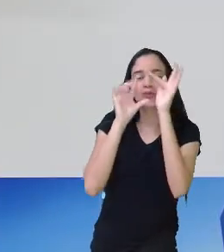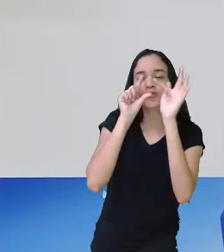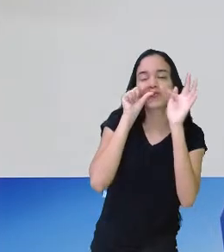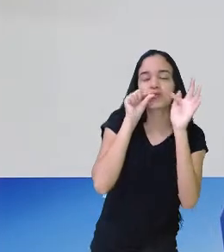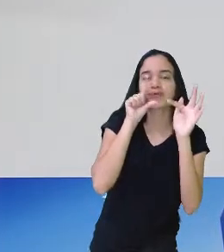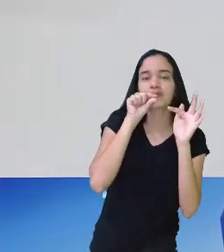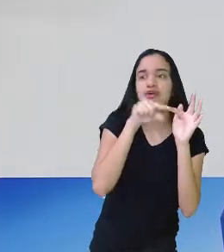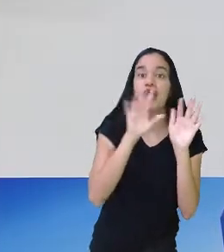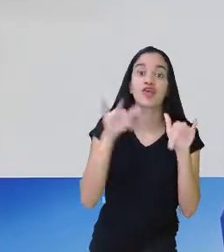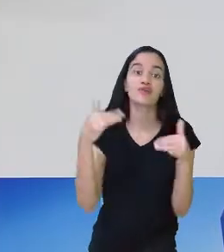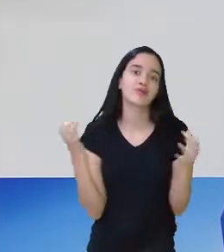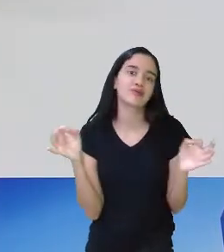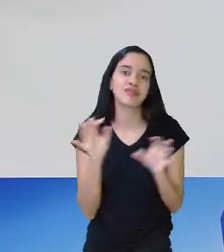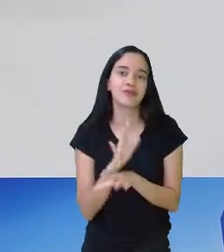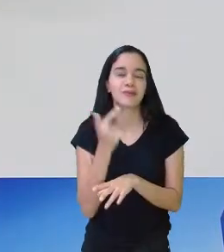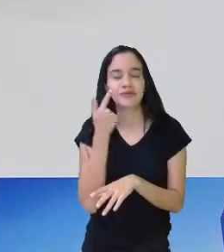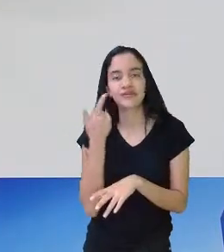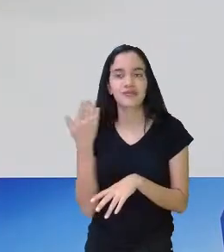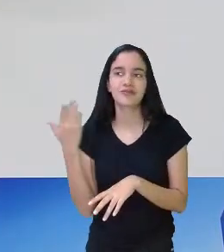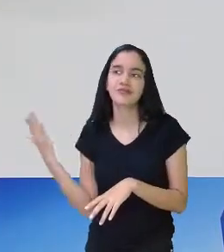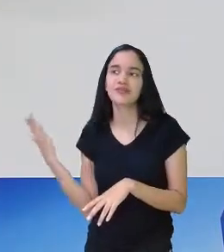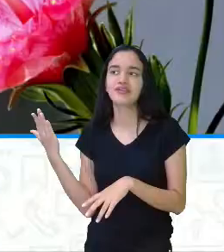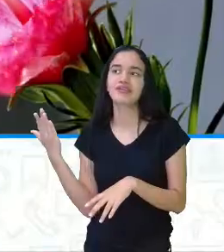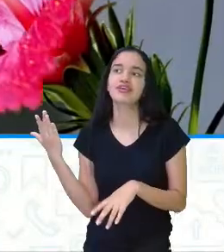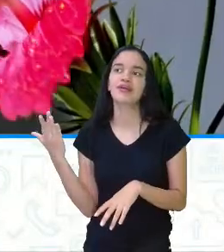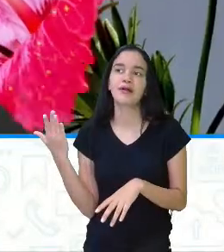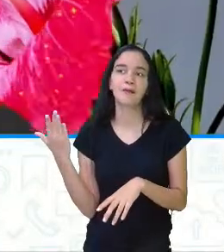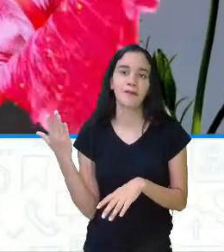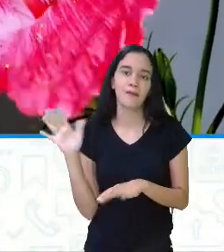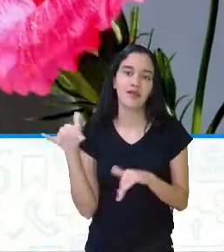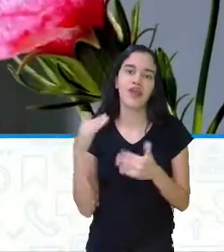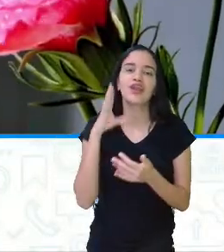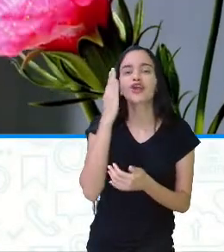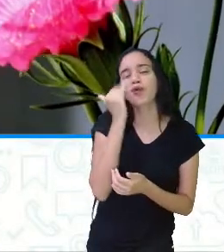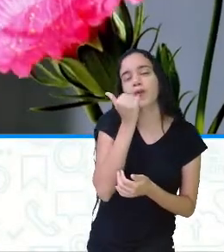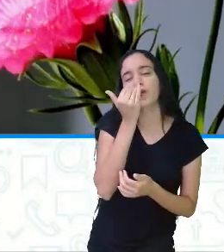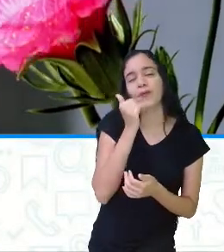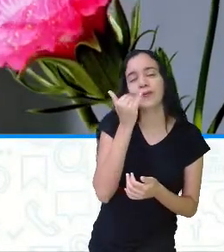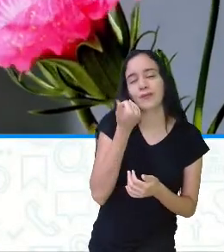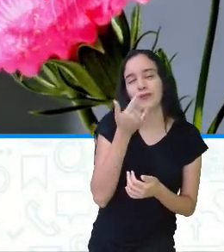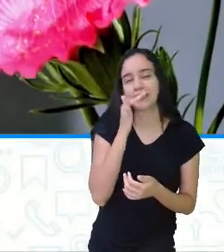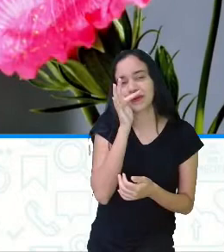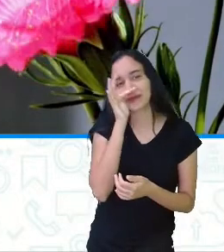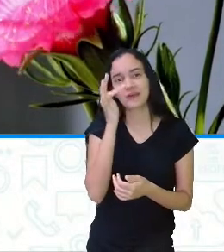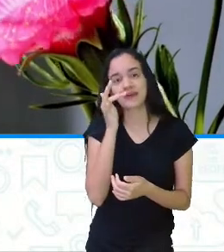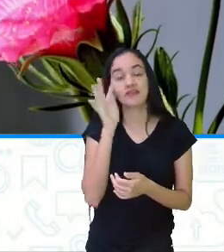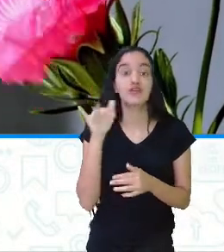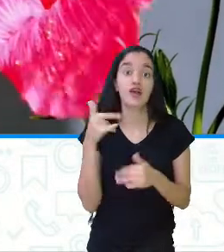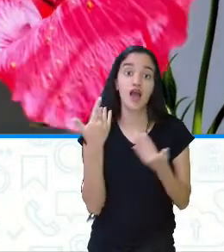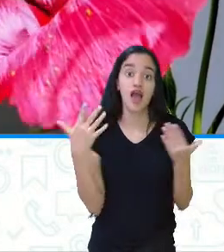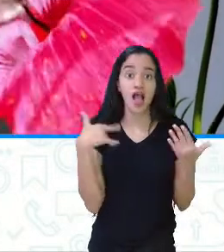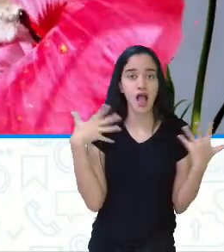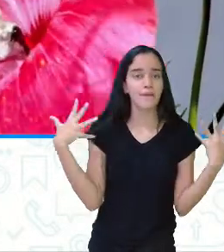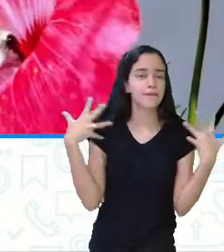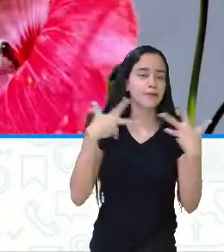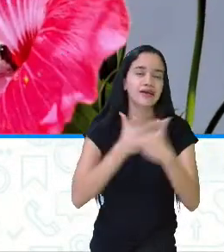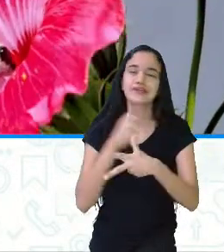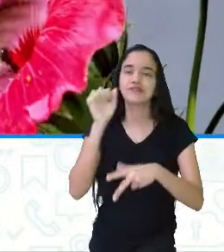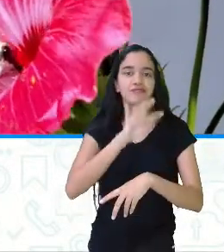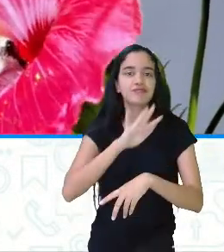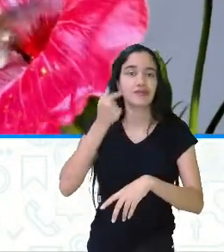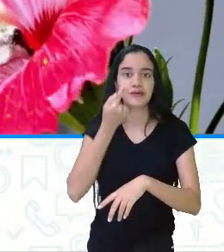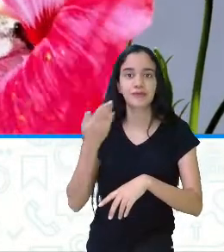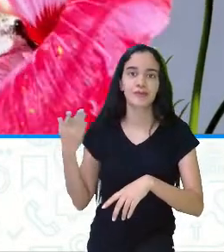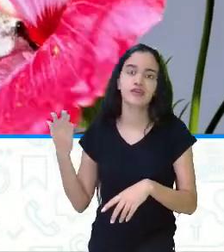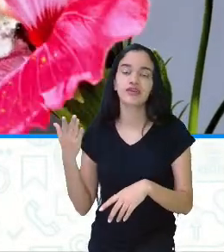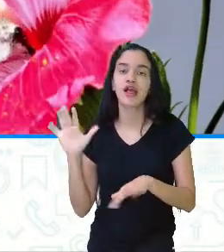vou terminar com essa imagem aqui linda dele, professora Márcia, ele se alimentando ali da flor. Maravilhosas Tá vendo essas ele imagens. pairado ali? Ele